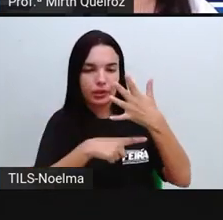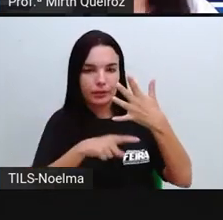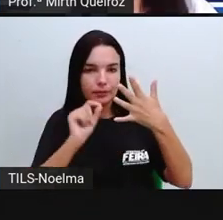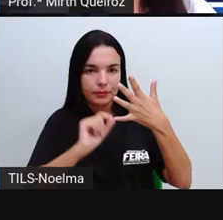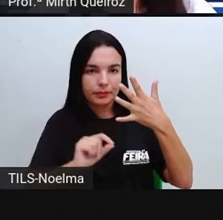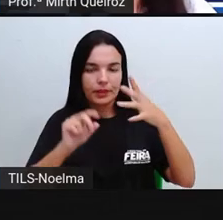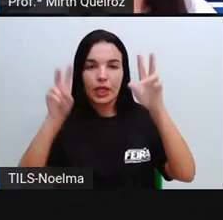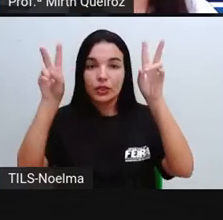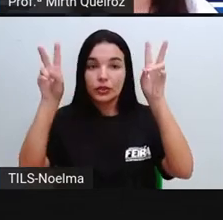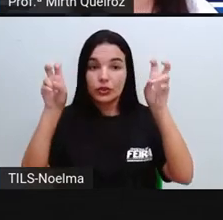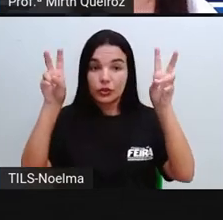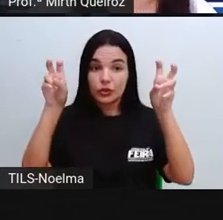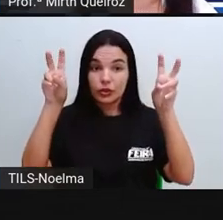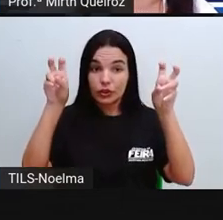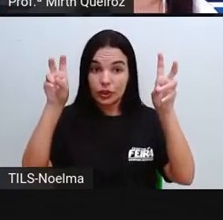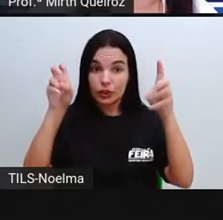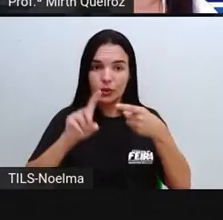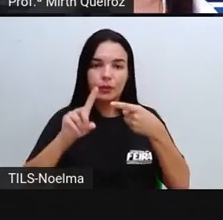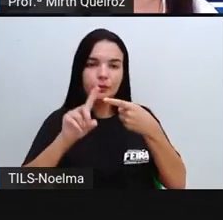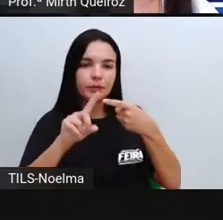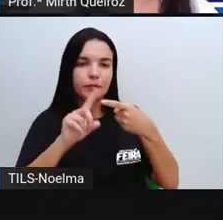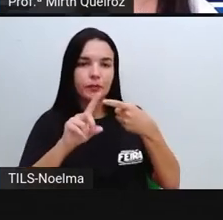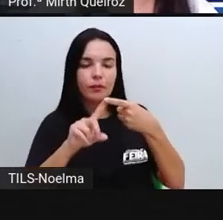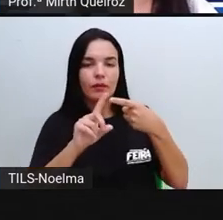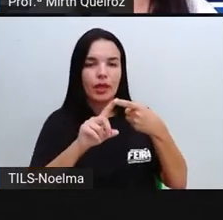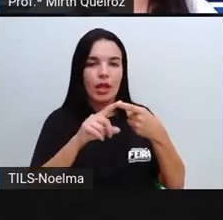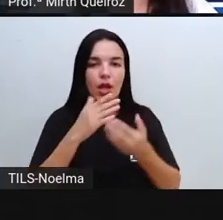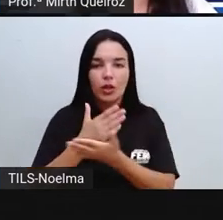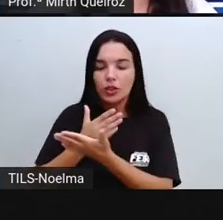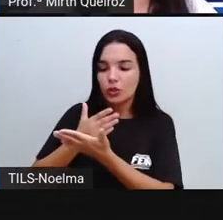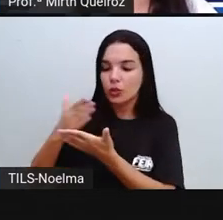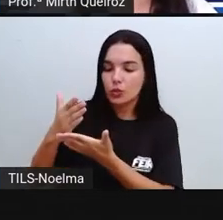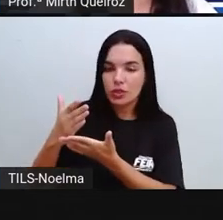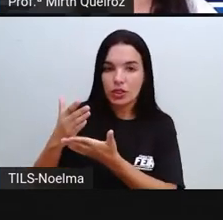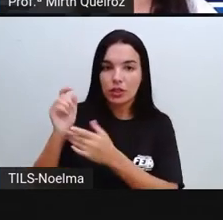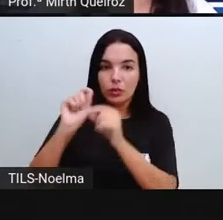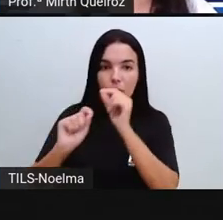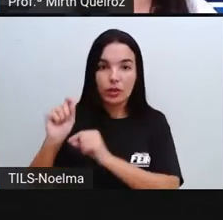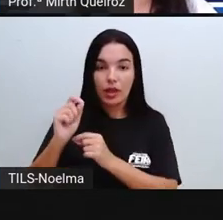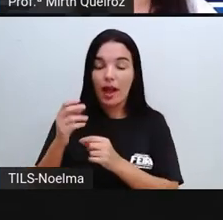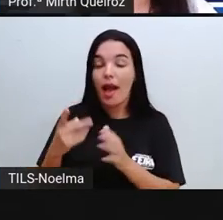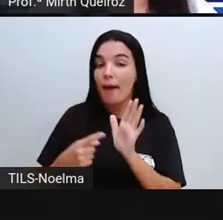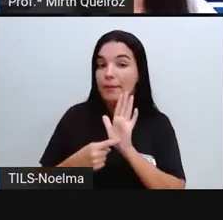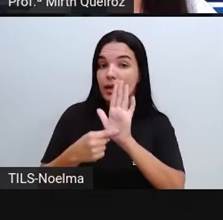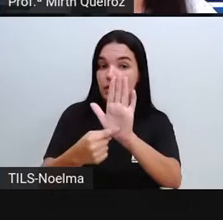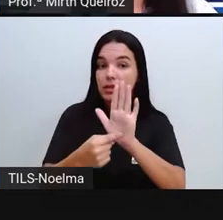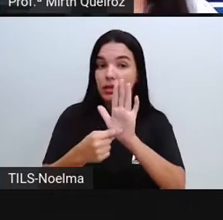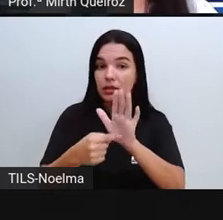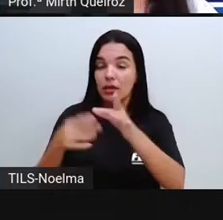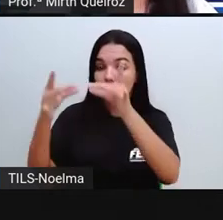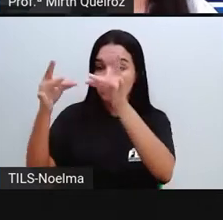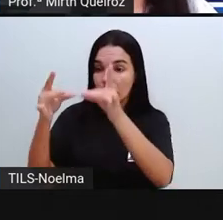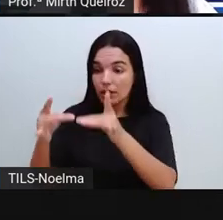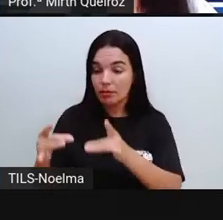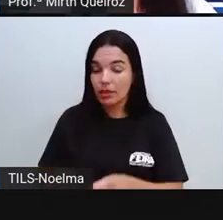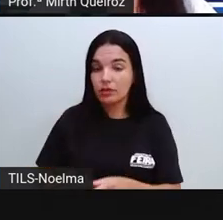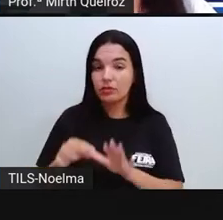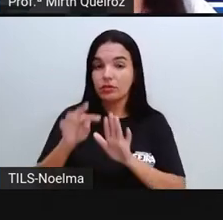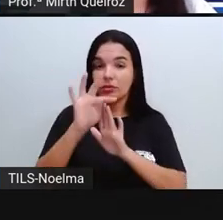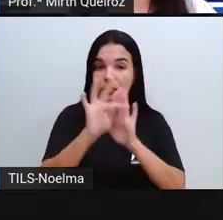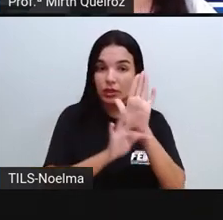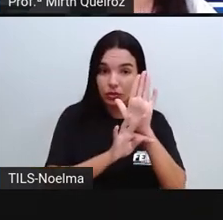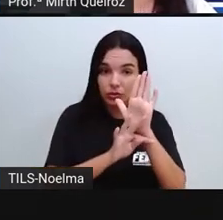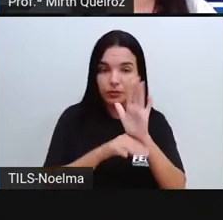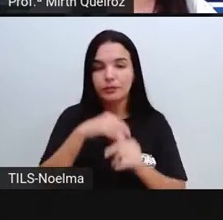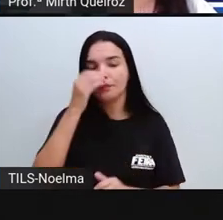pessoal, que vai ser a temática de que a gente vai falar. A introdução, onde a gente vai apresentar os elementos da narrativa,